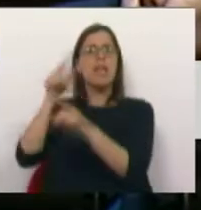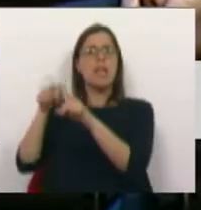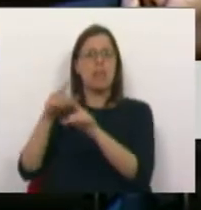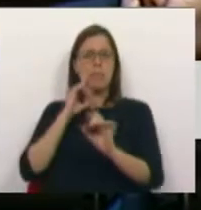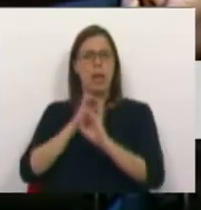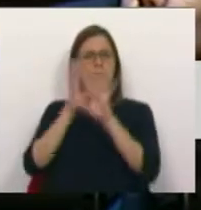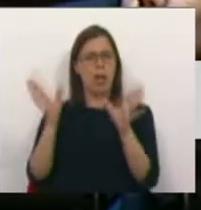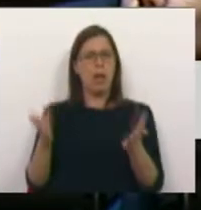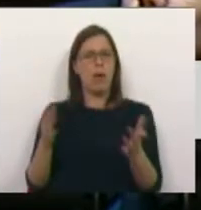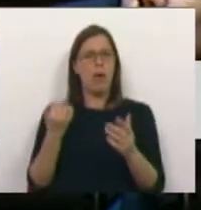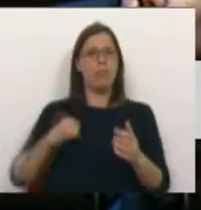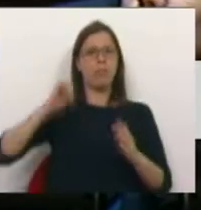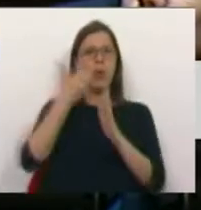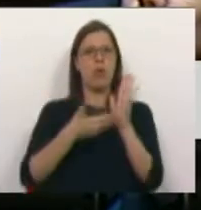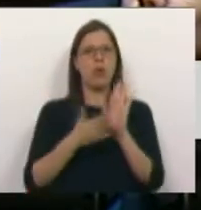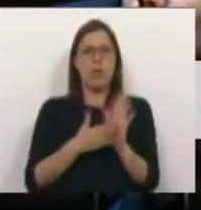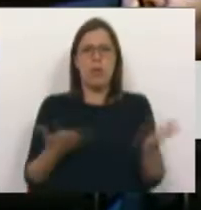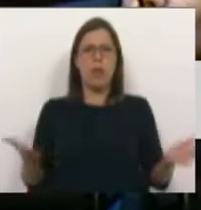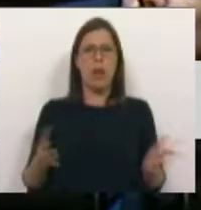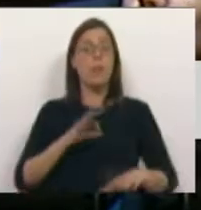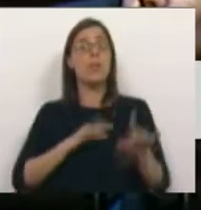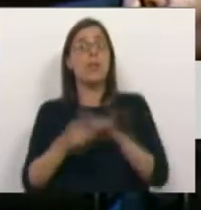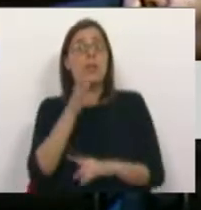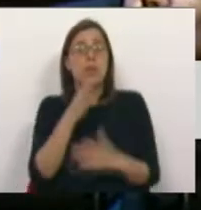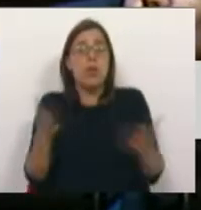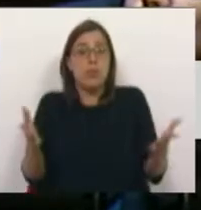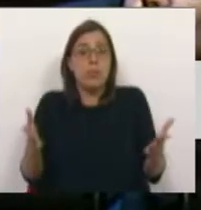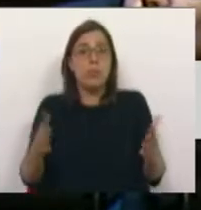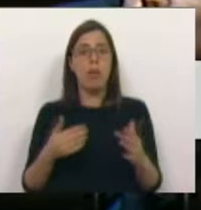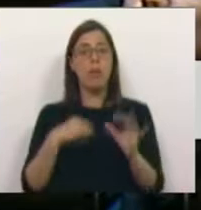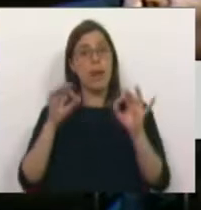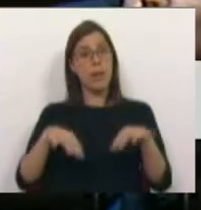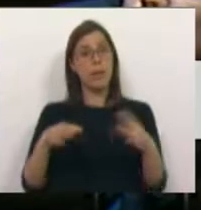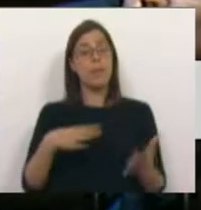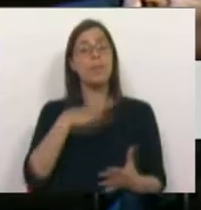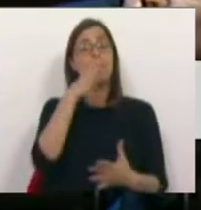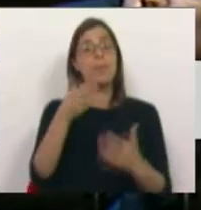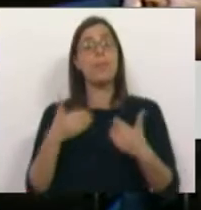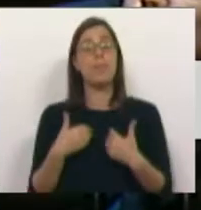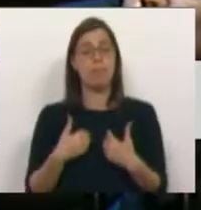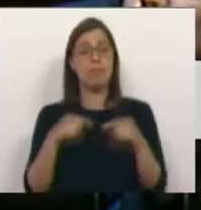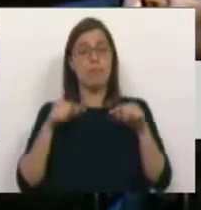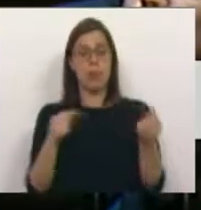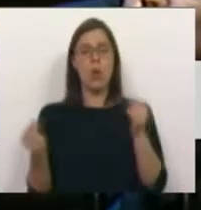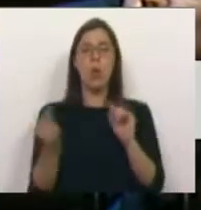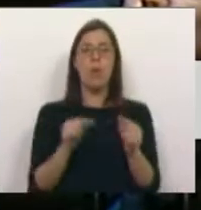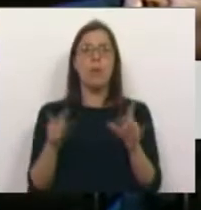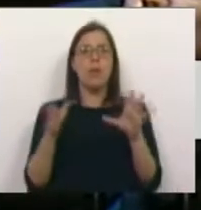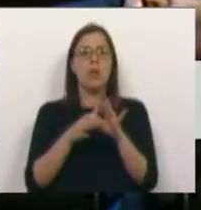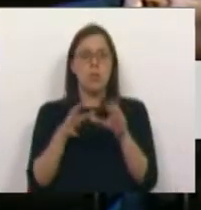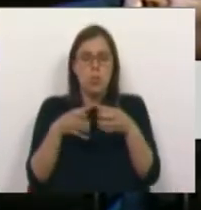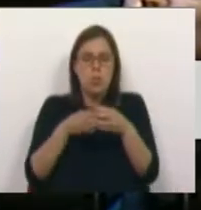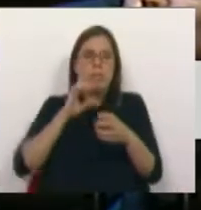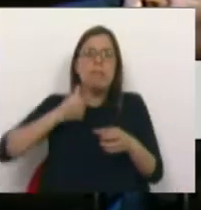é claramente inconstitucional. E, portanto, senhoras e senhores deputados, queria terminar dizendo que para nós este é um debate sobre o